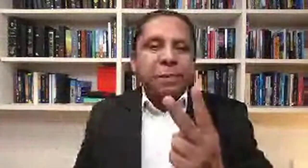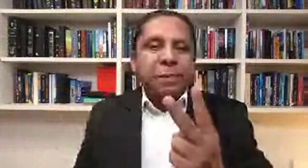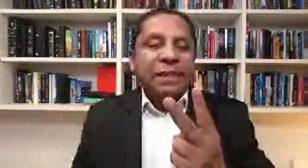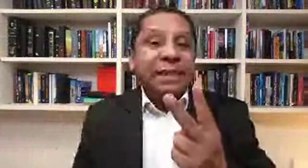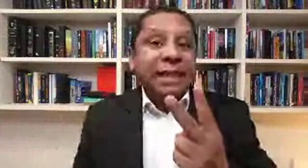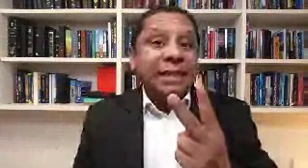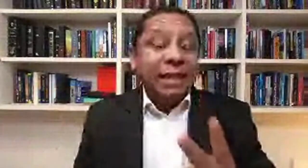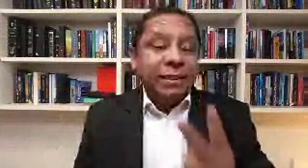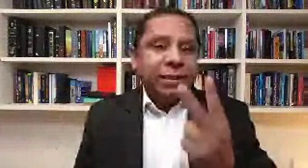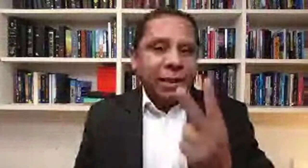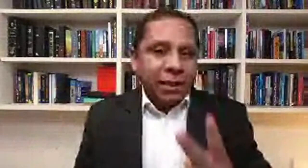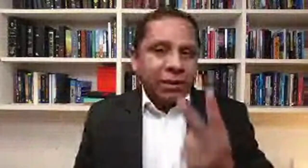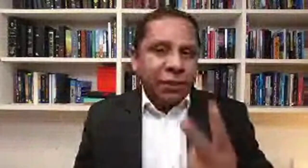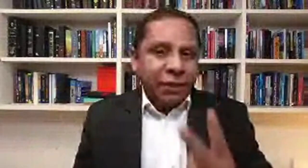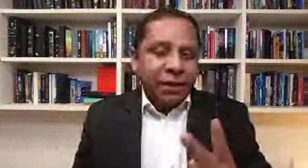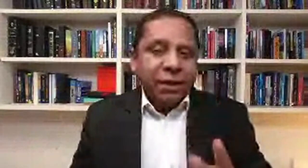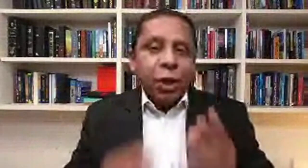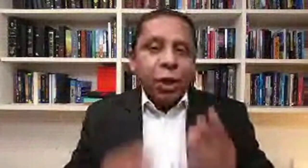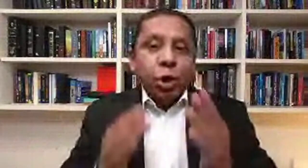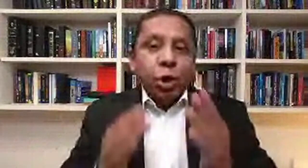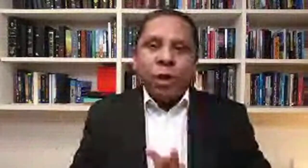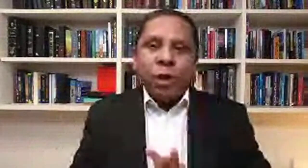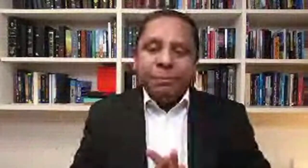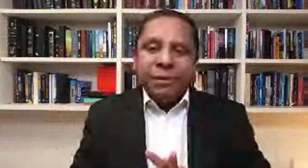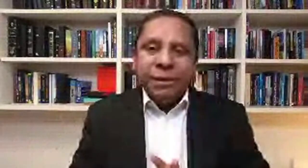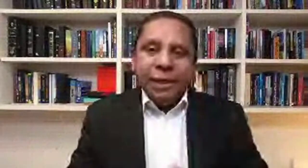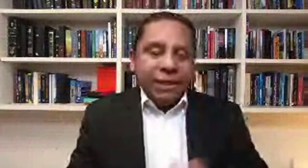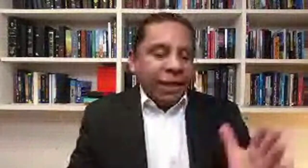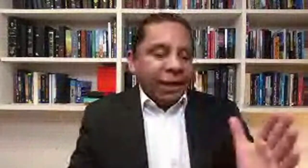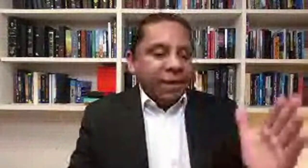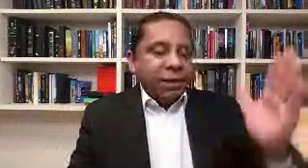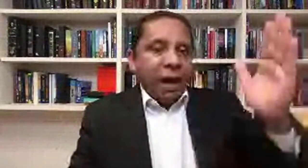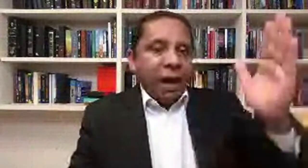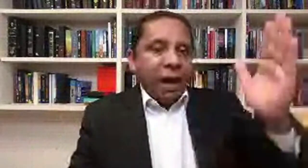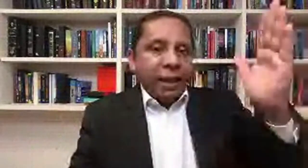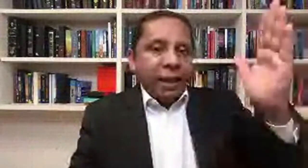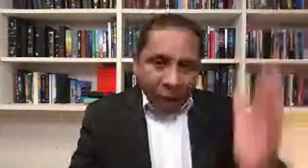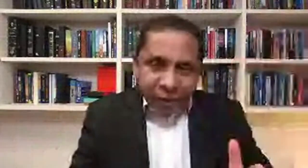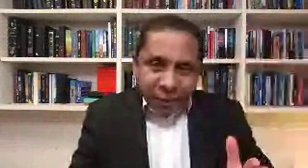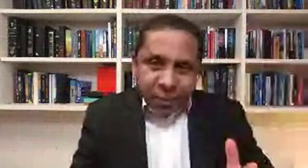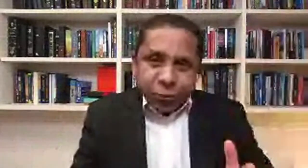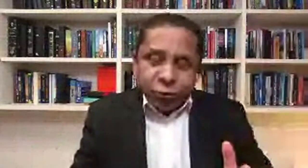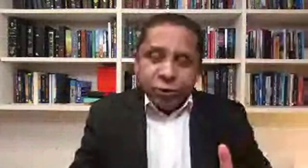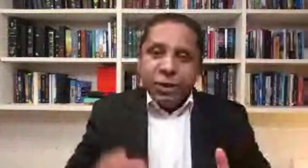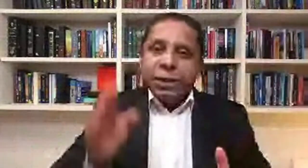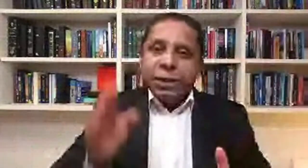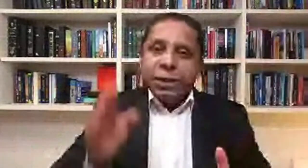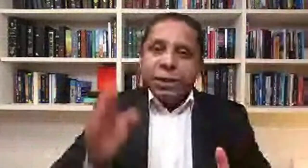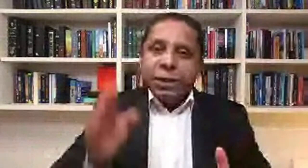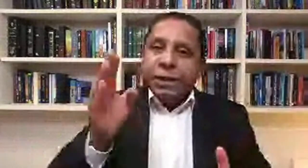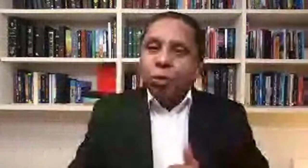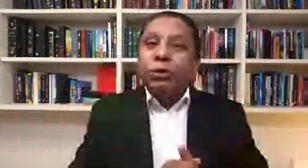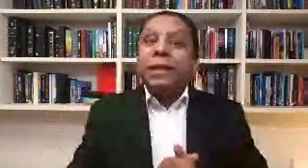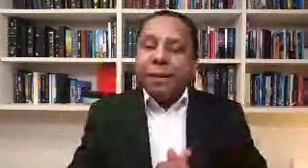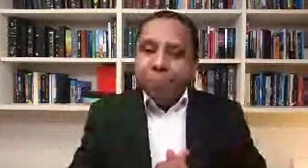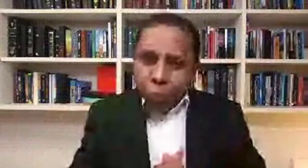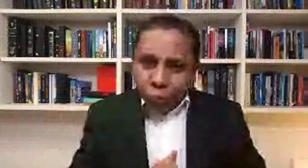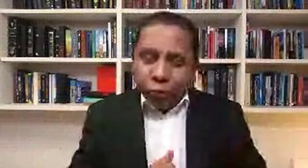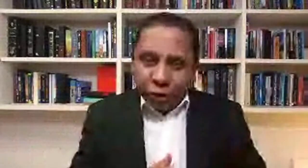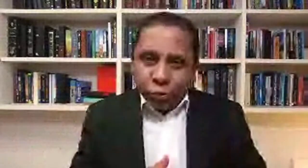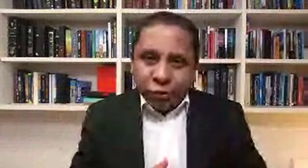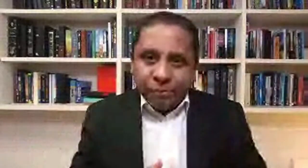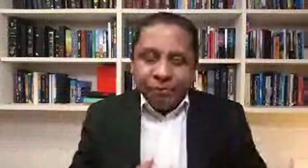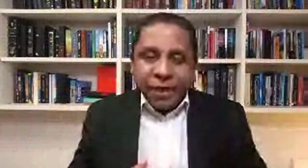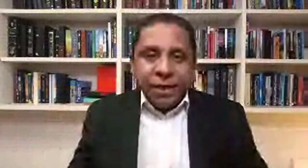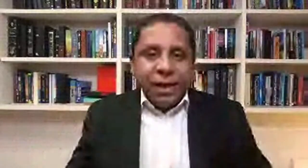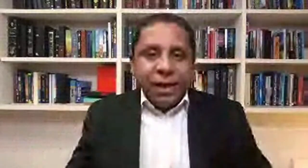duas principais características da igreja verdadeira, no ápice, que é aquela que guarda os 10 mandamentos e tem o testemunho